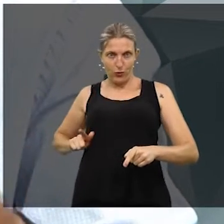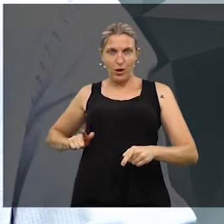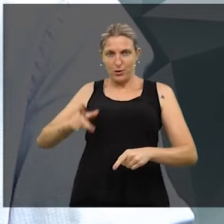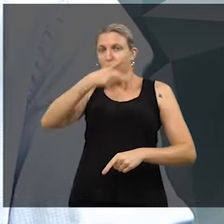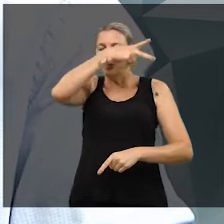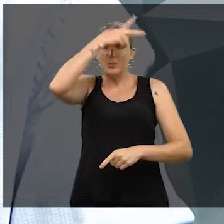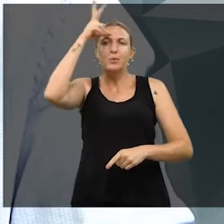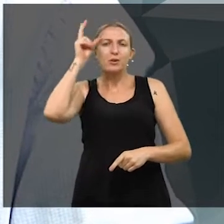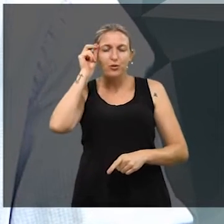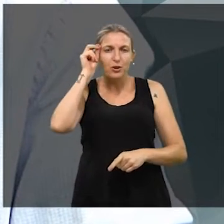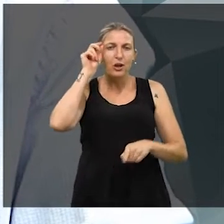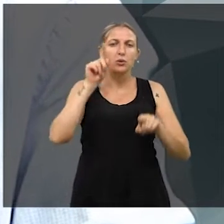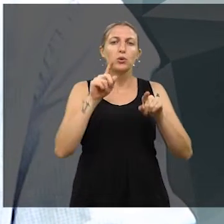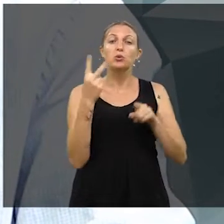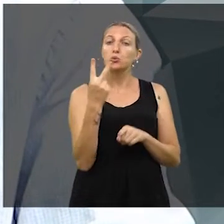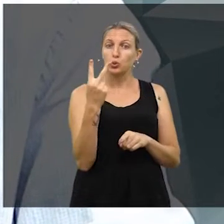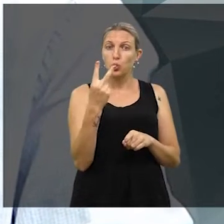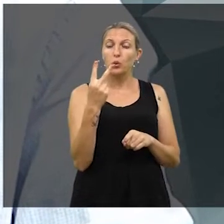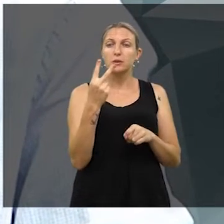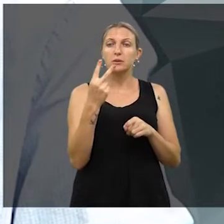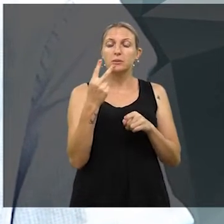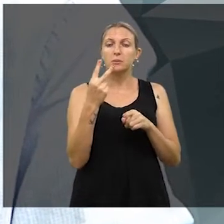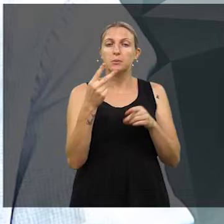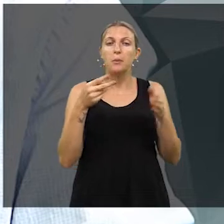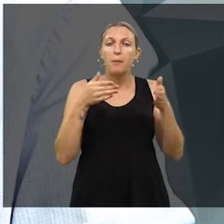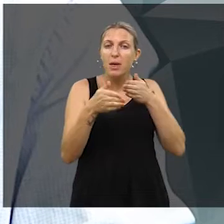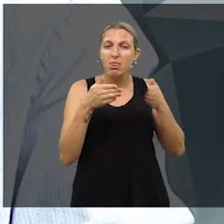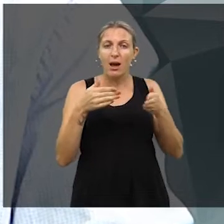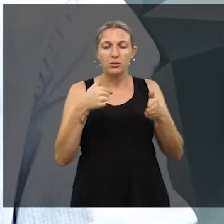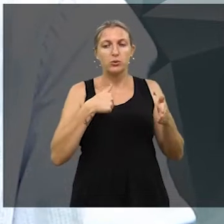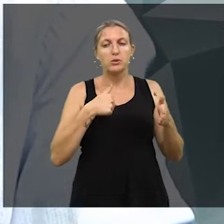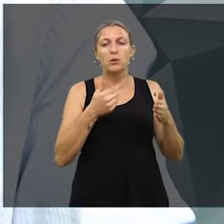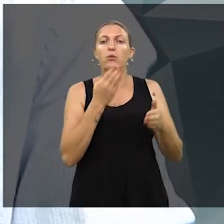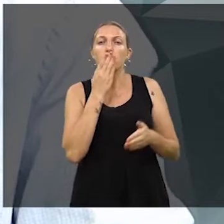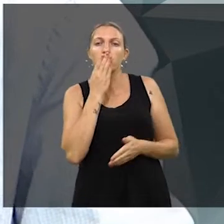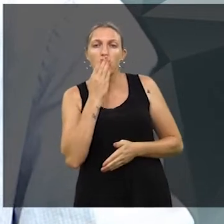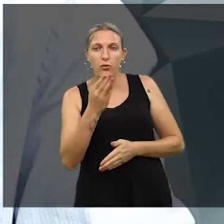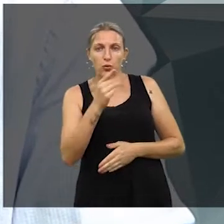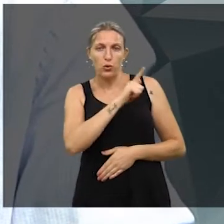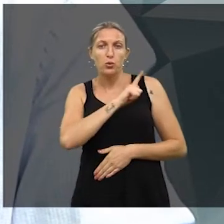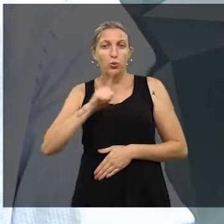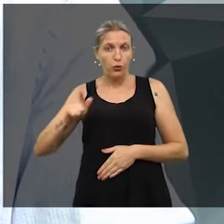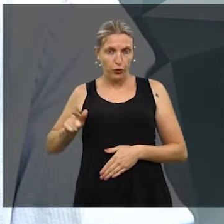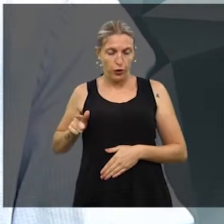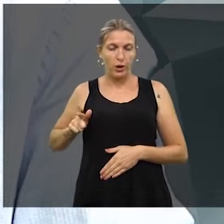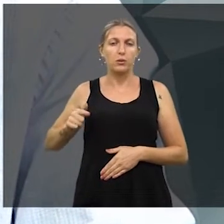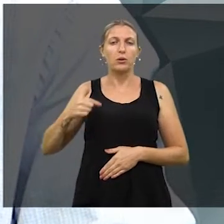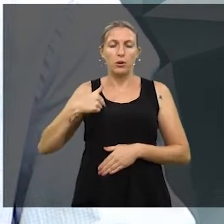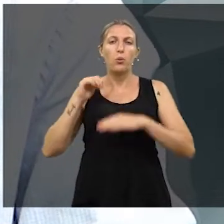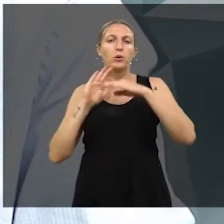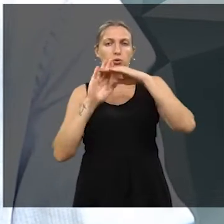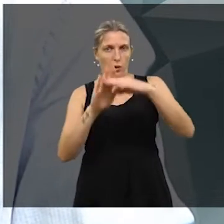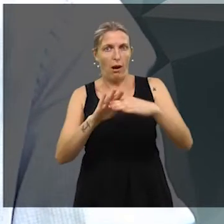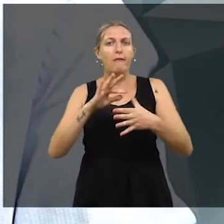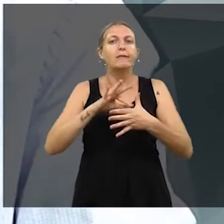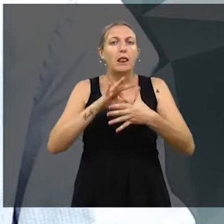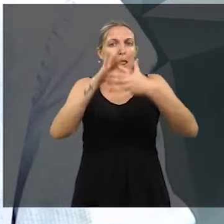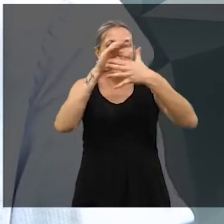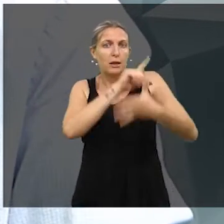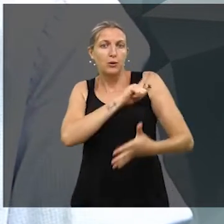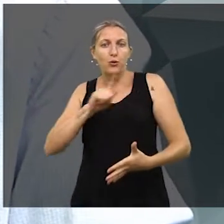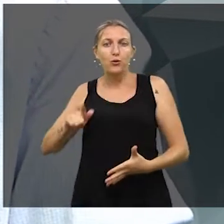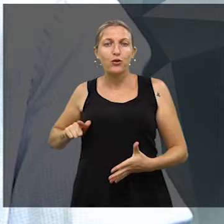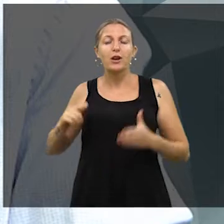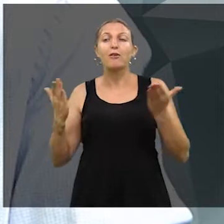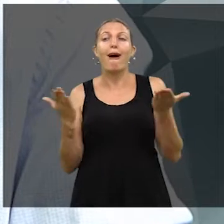nos 2 primeiros mandatos eu fui situação, então fazia parte do governo municipal, né, eu ajudava, fui líder do governo. Neste